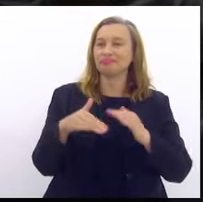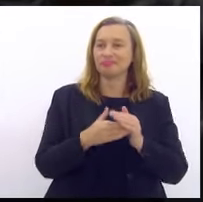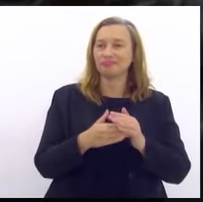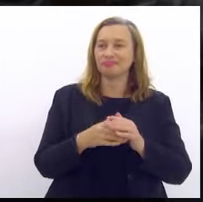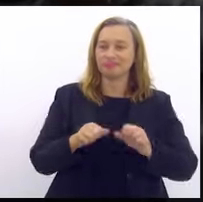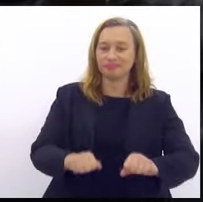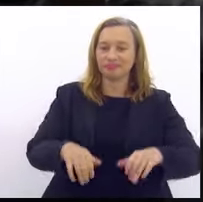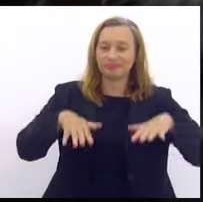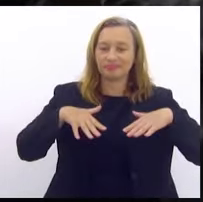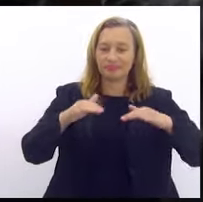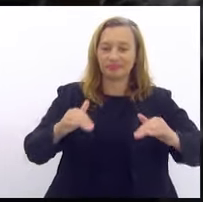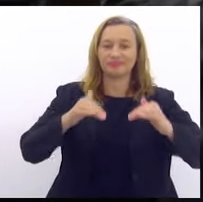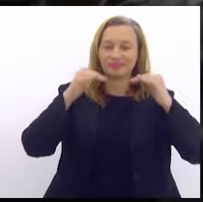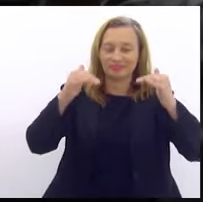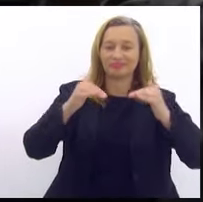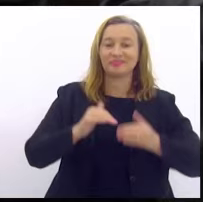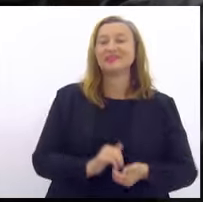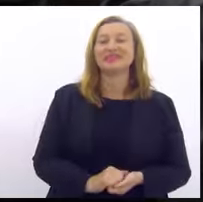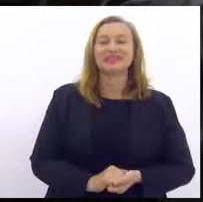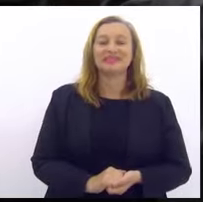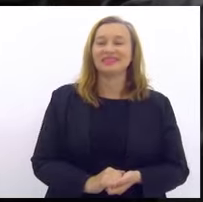soberano.